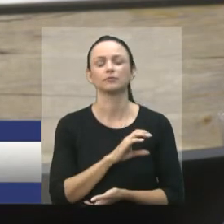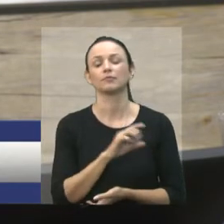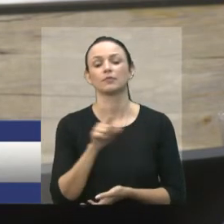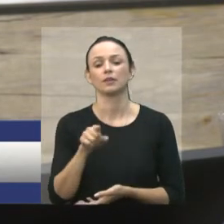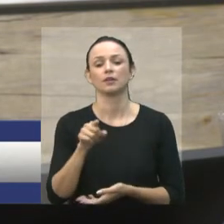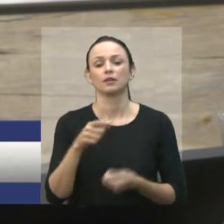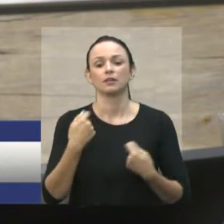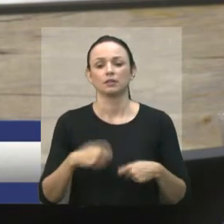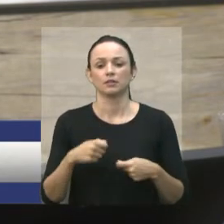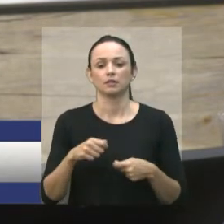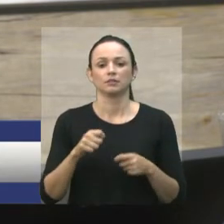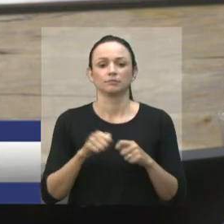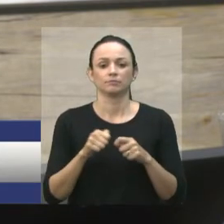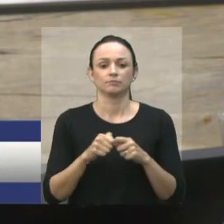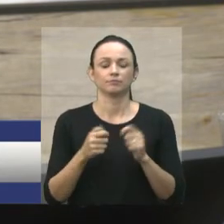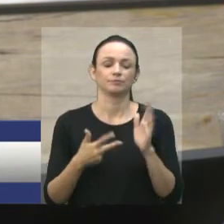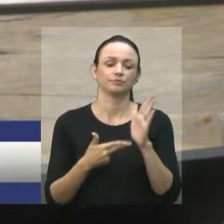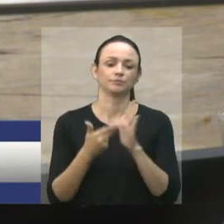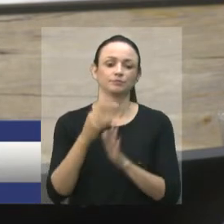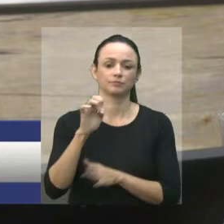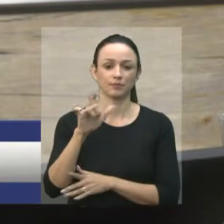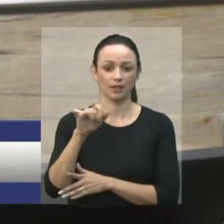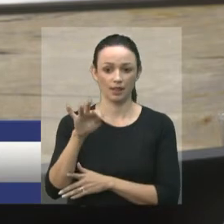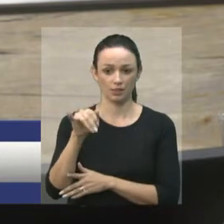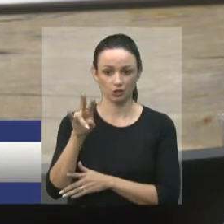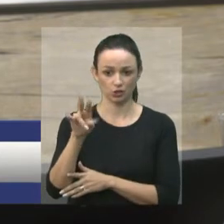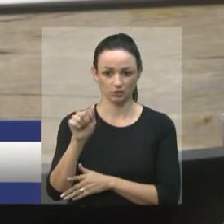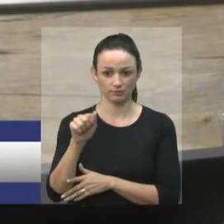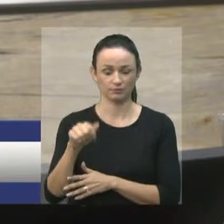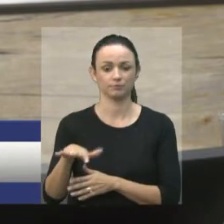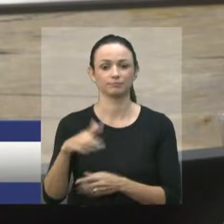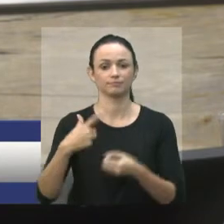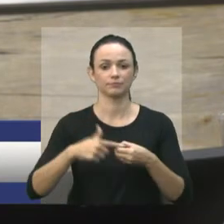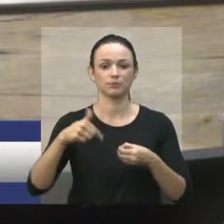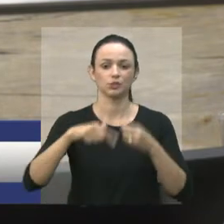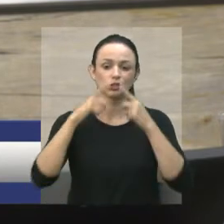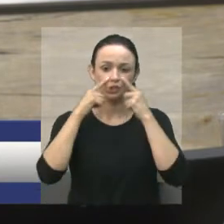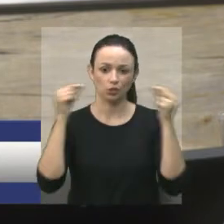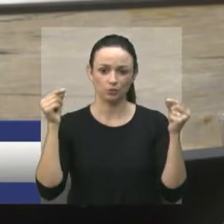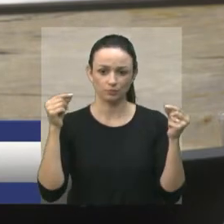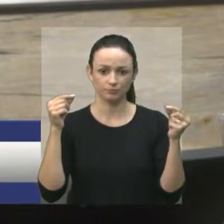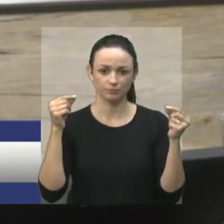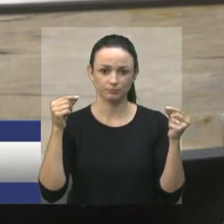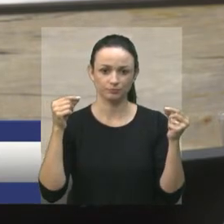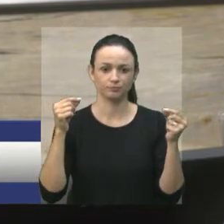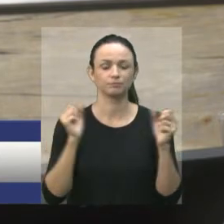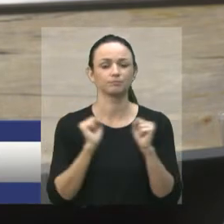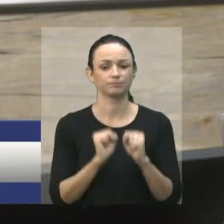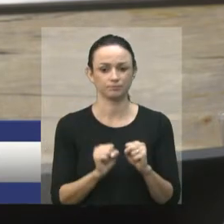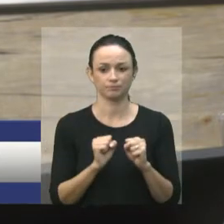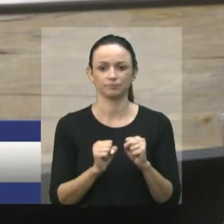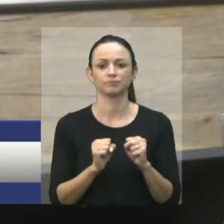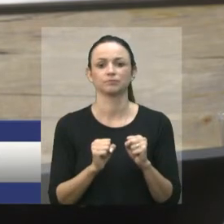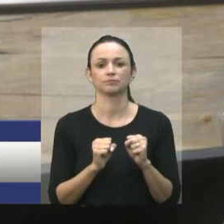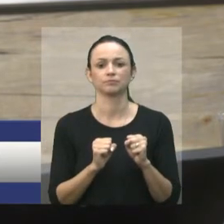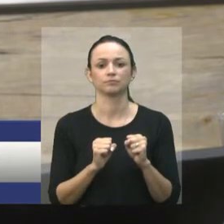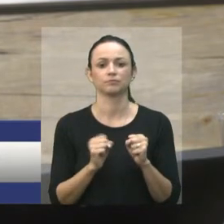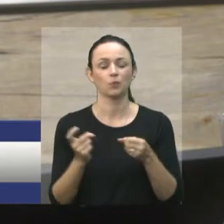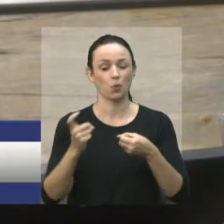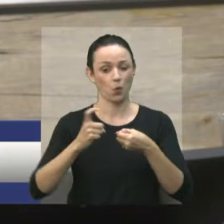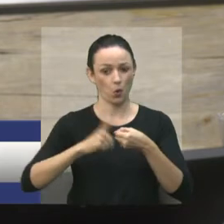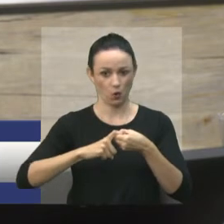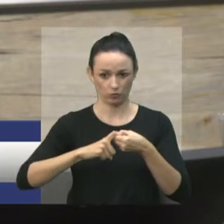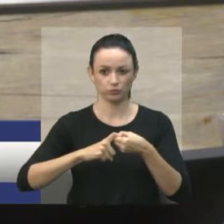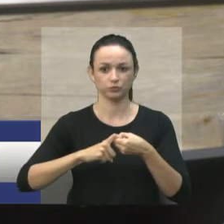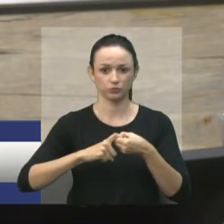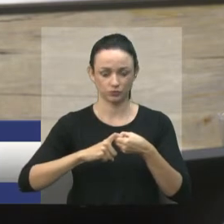investimentos necessários à realização de cirurgias eletivas no âmbito do município de Jaú, podendo haver celebração de convênio